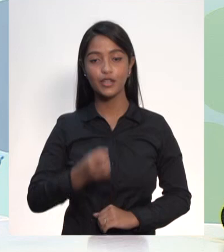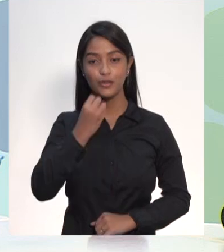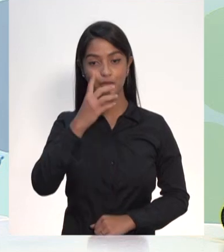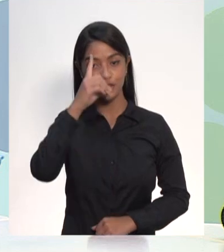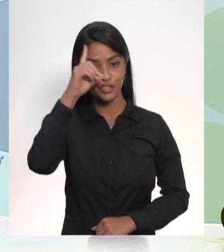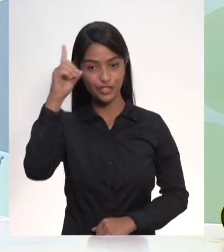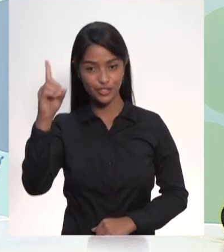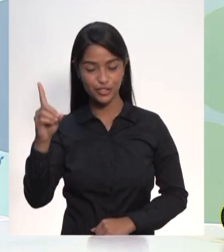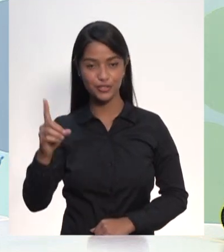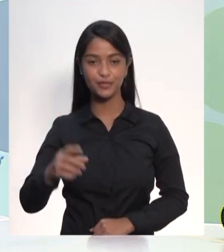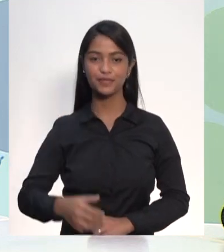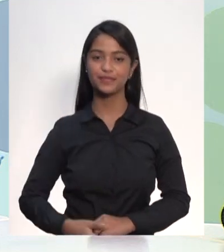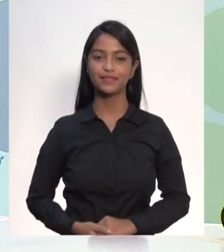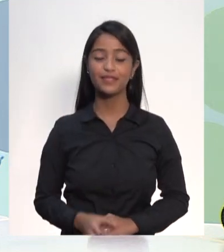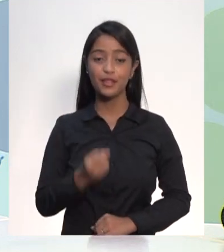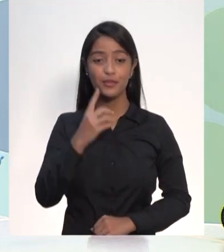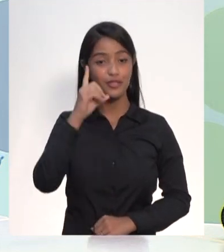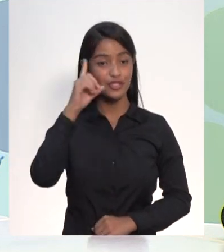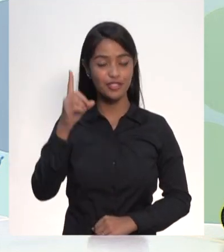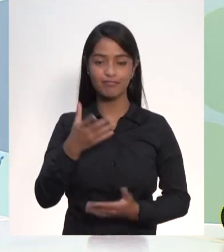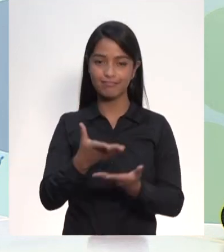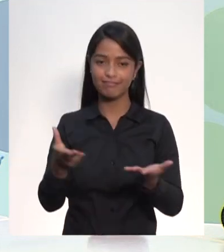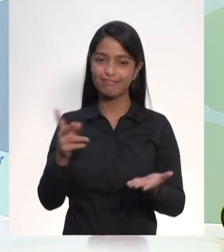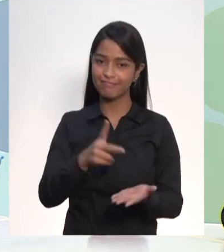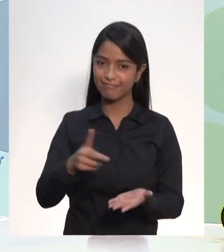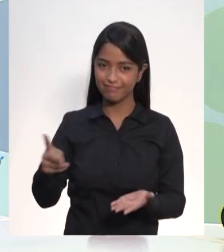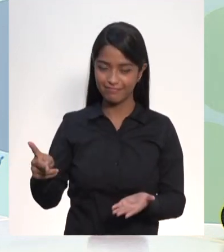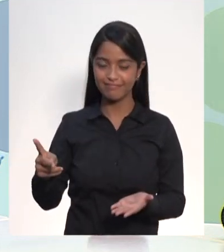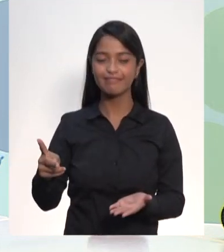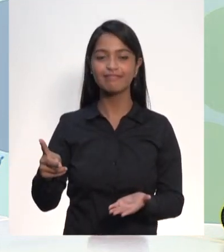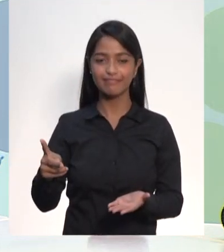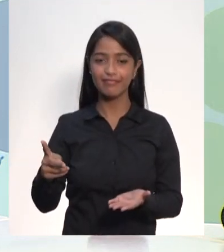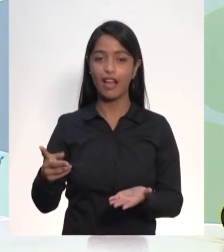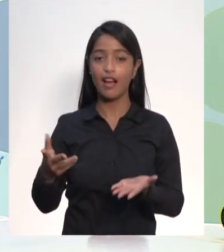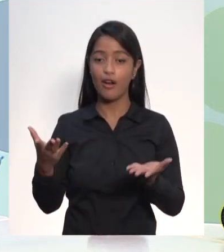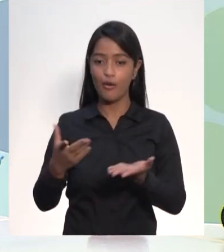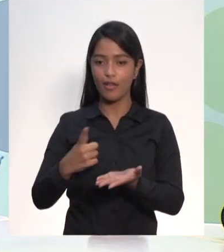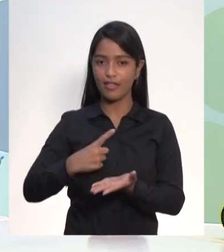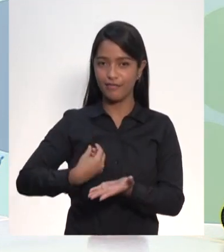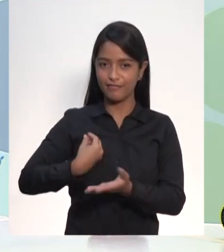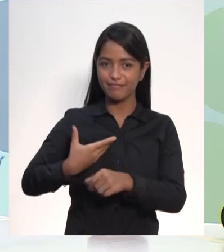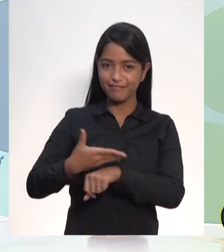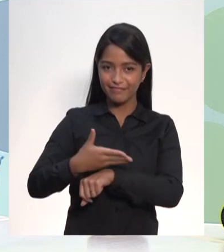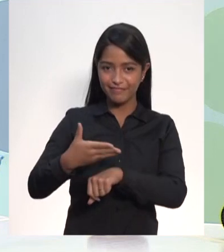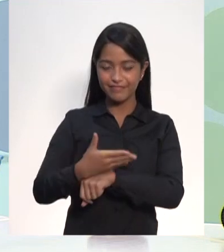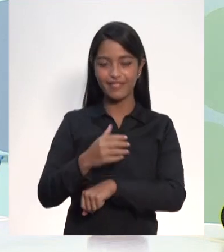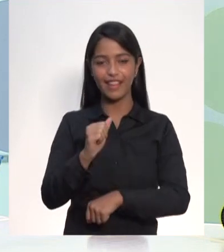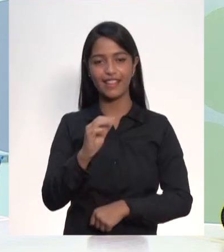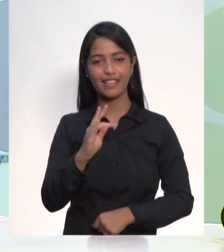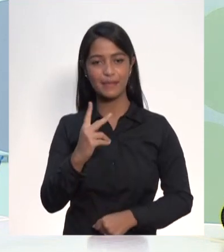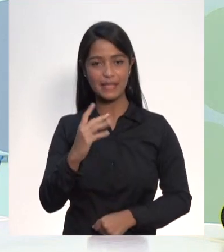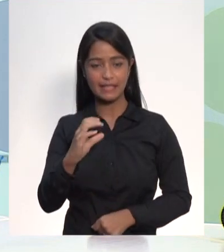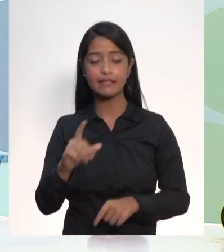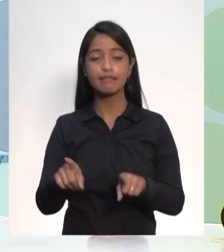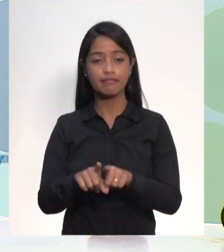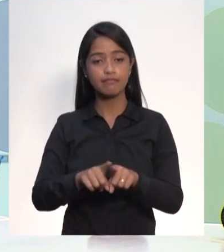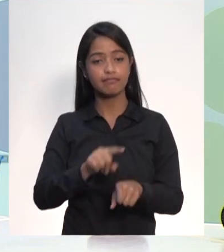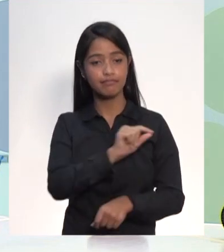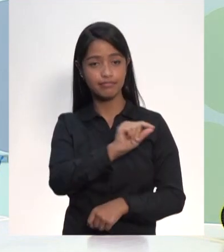bom dia. Um bom dia aos nossos professores que estão participando da TPC hoje, os nossos